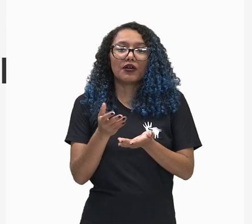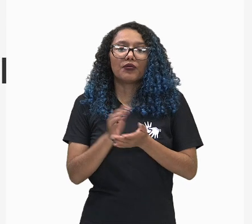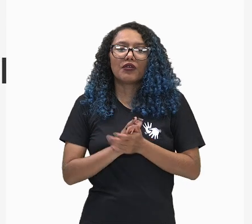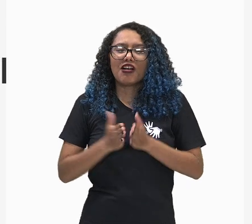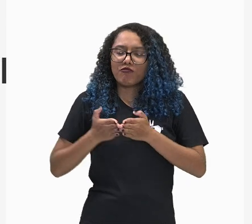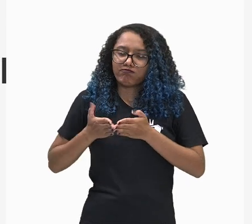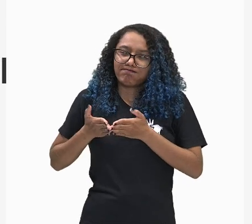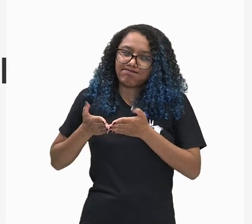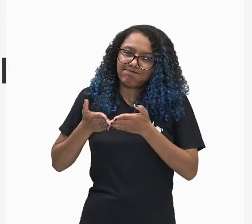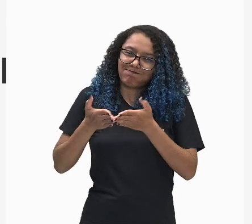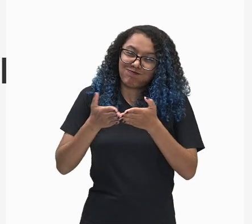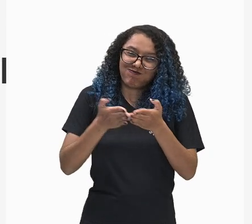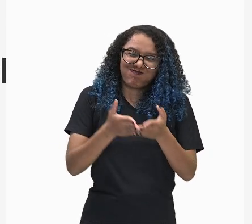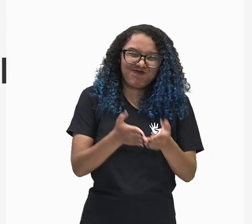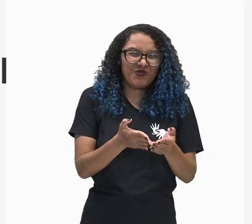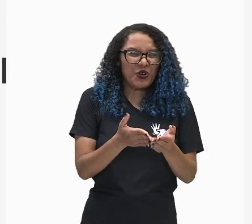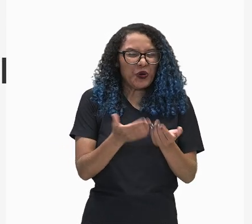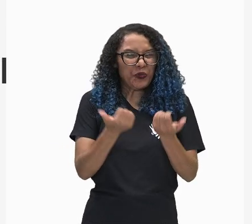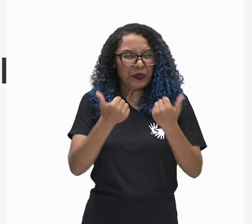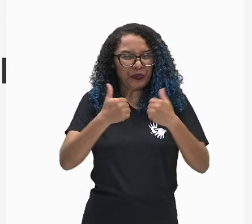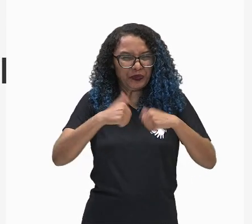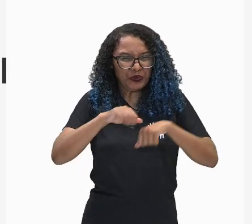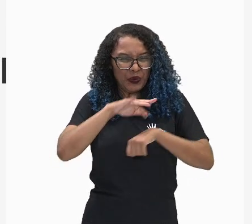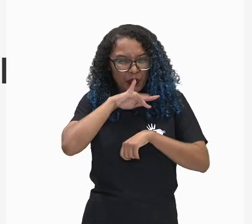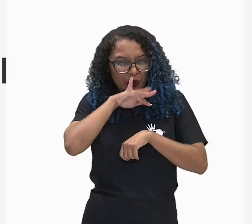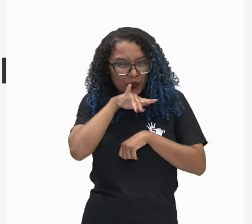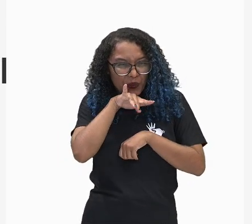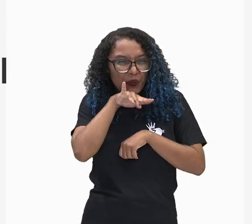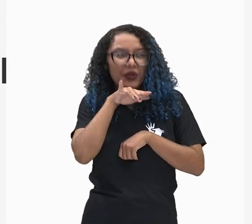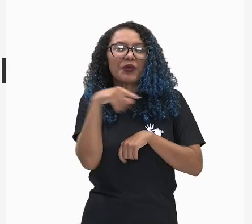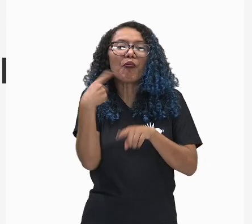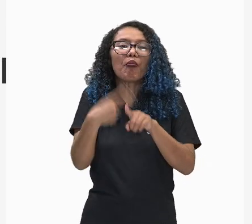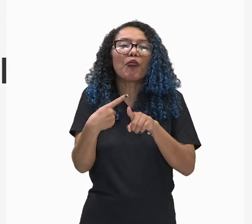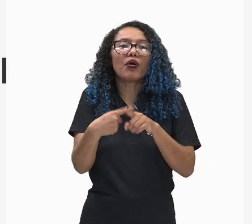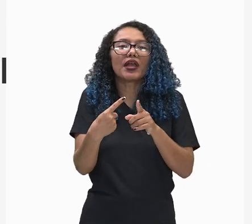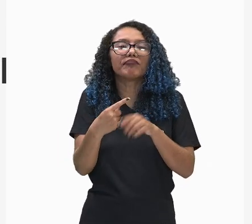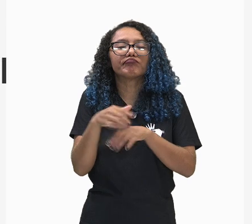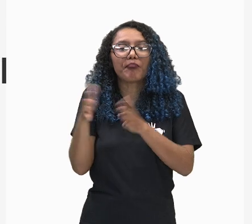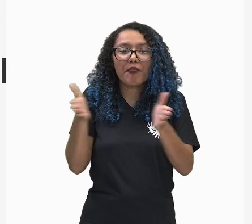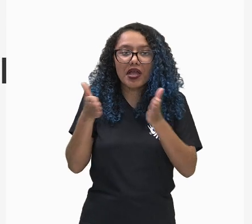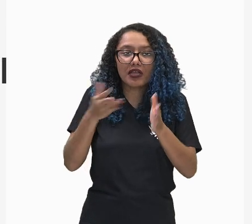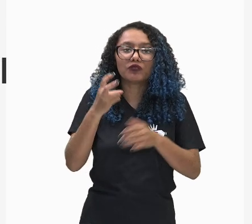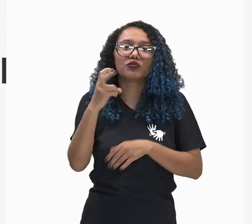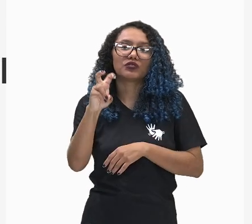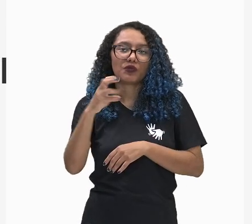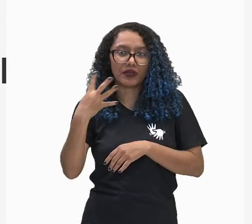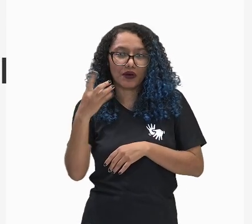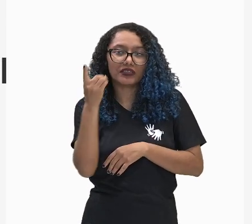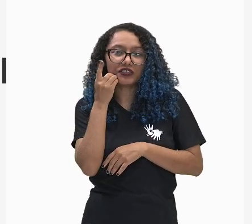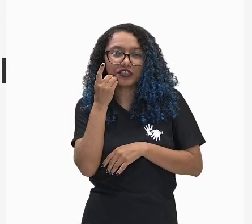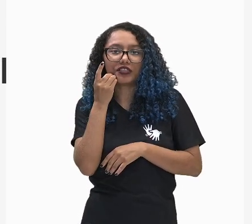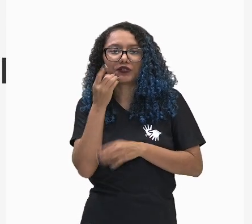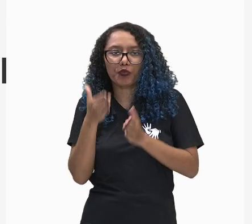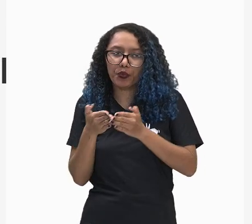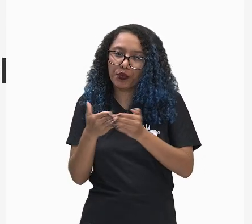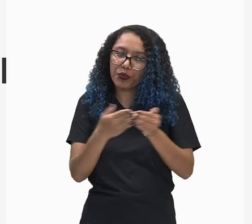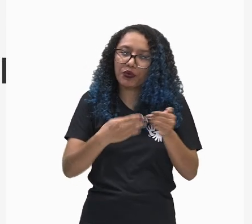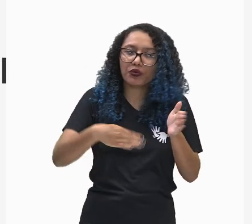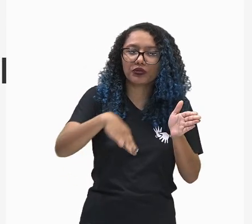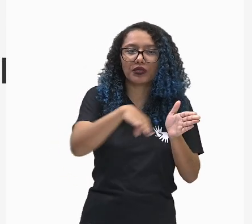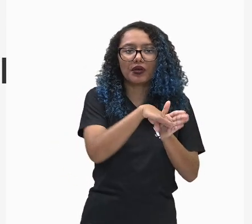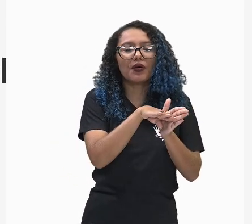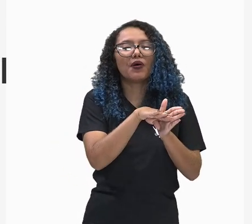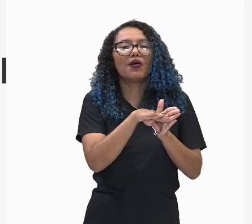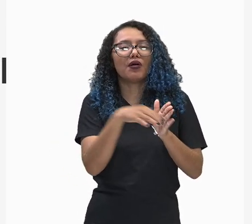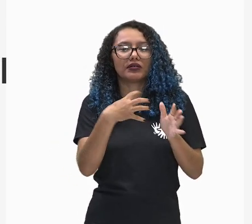condições insalubres e durou 54 dias até Salvador, na Bahia, onde desembarcou no dia